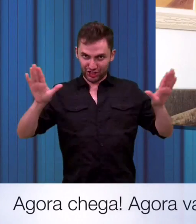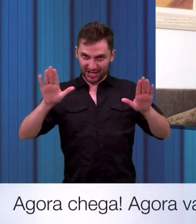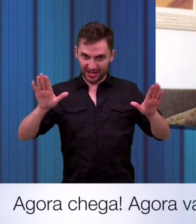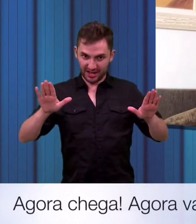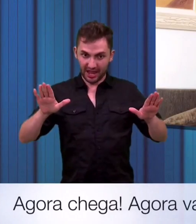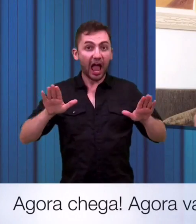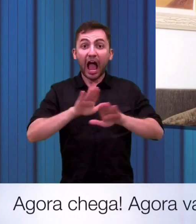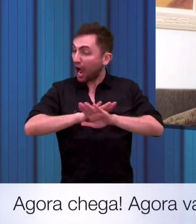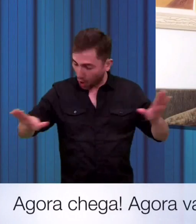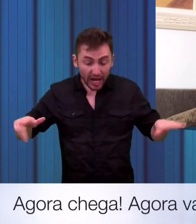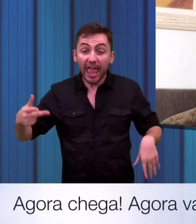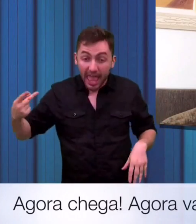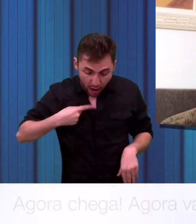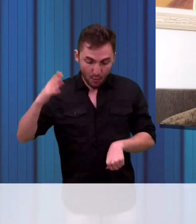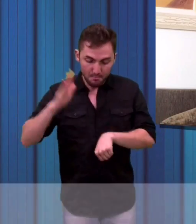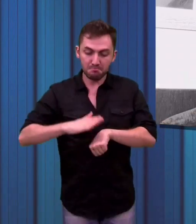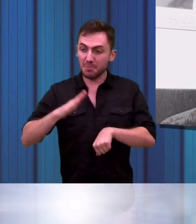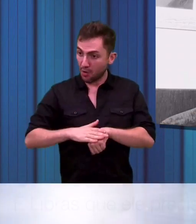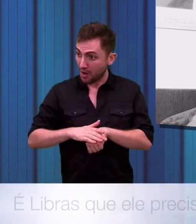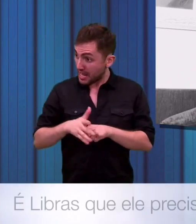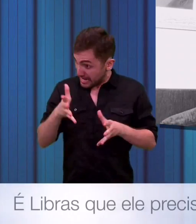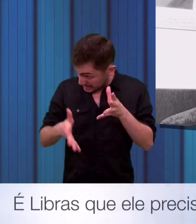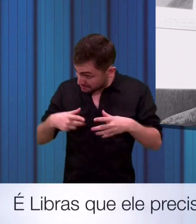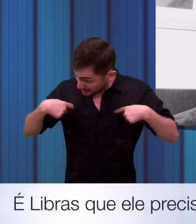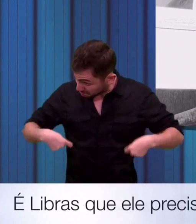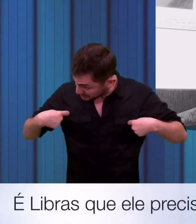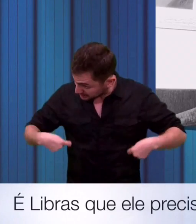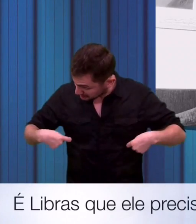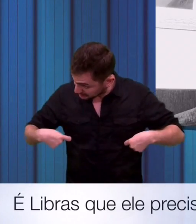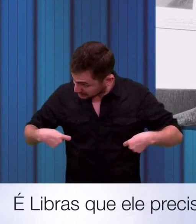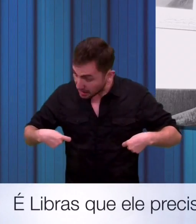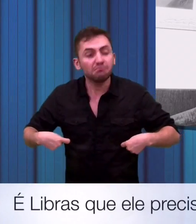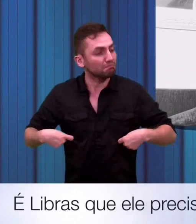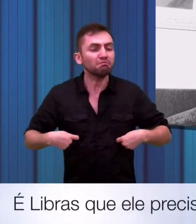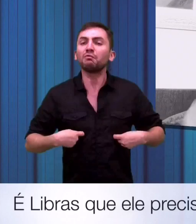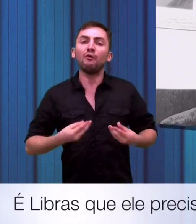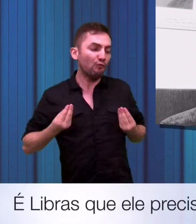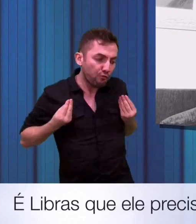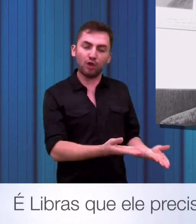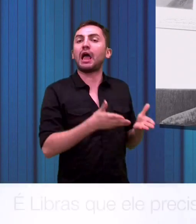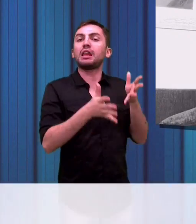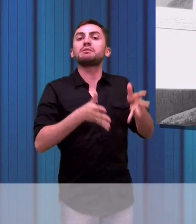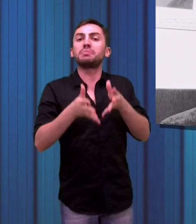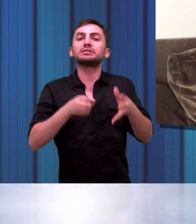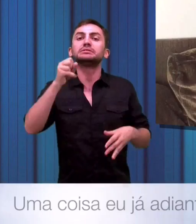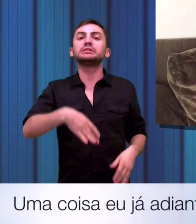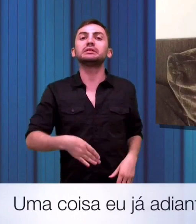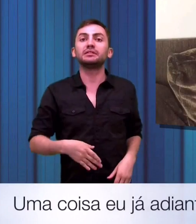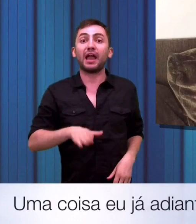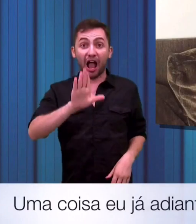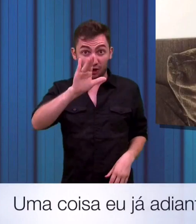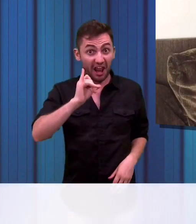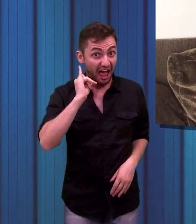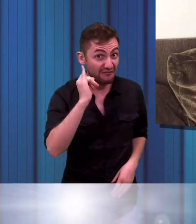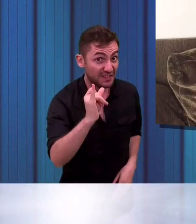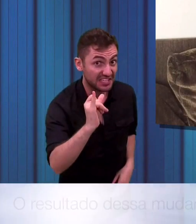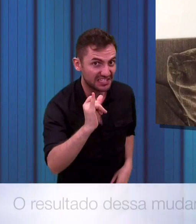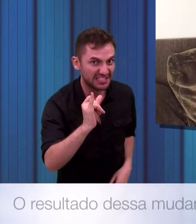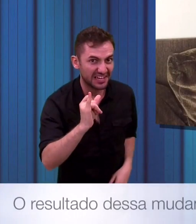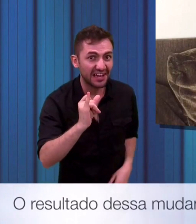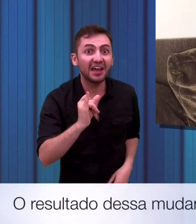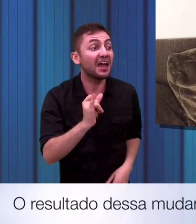Agora chega, agora vai ser do meu jeito. É Libras que ele precisa, é Libras que ele vai ter. Uma coisa eu já